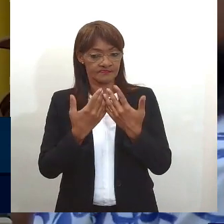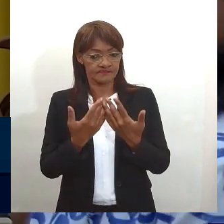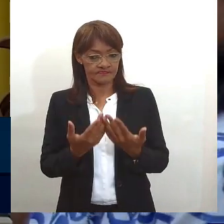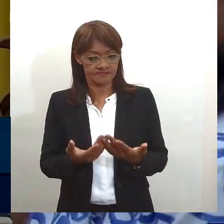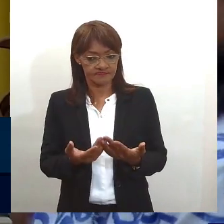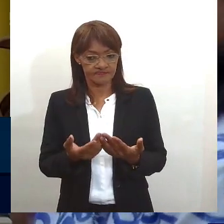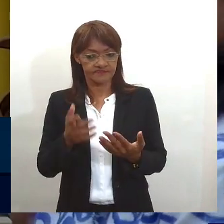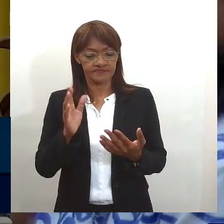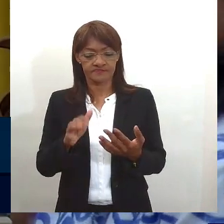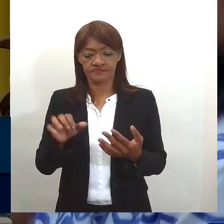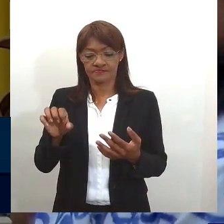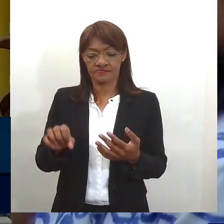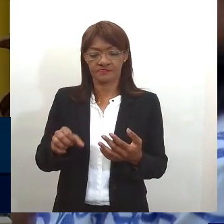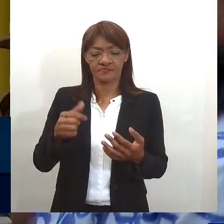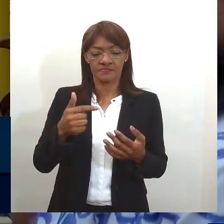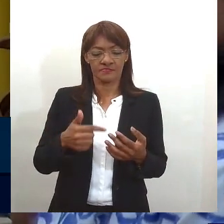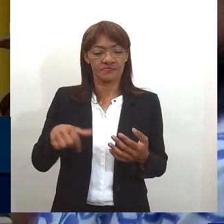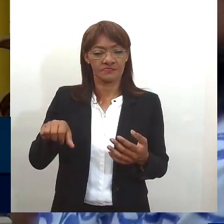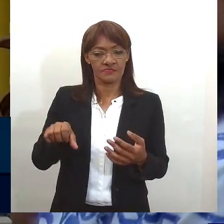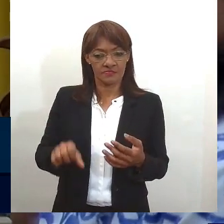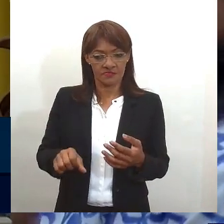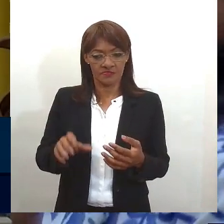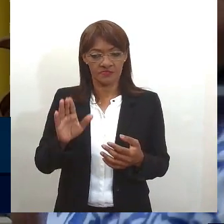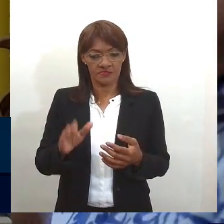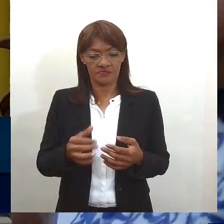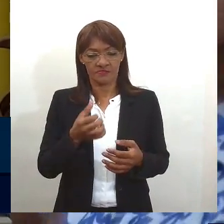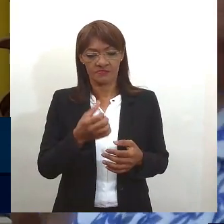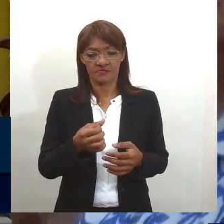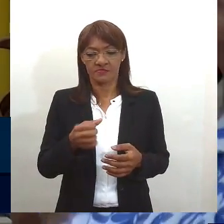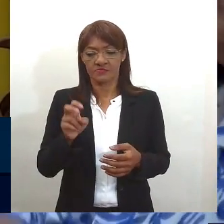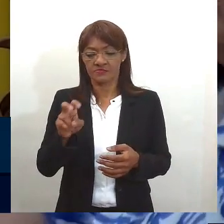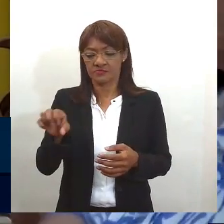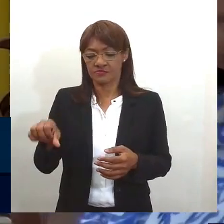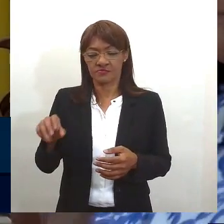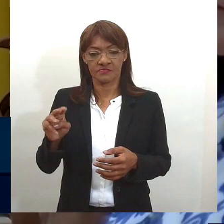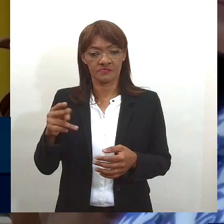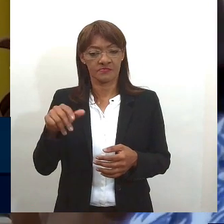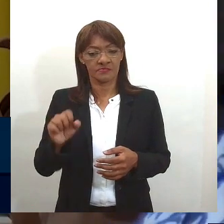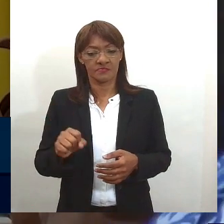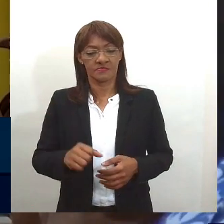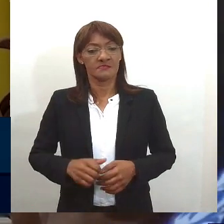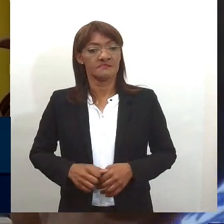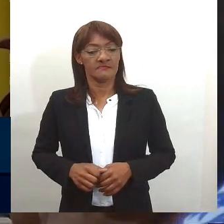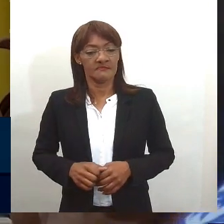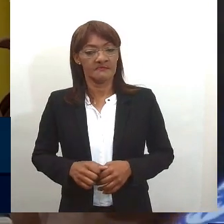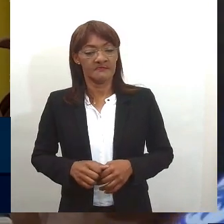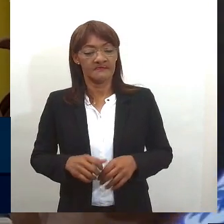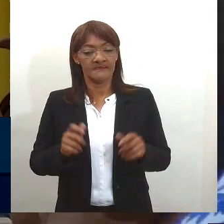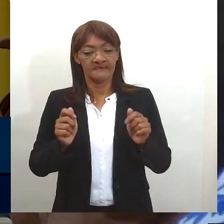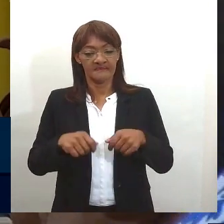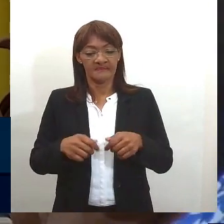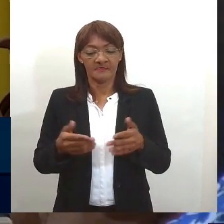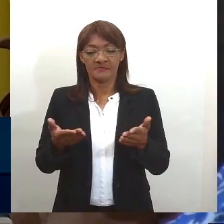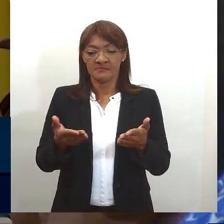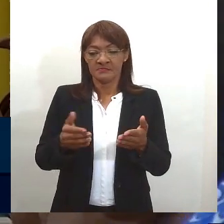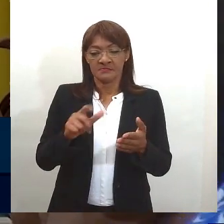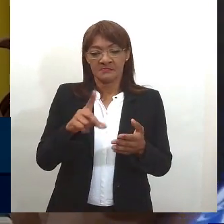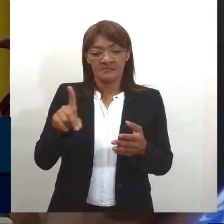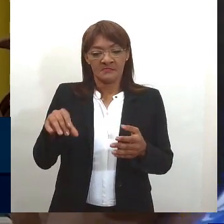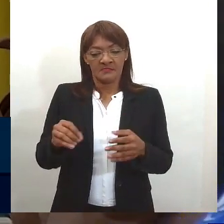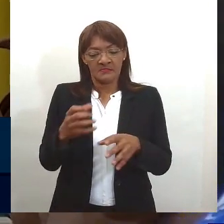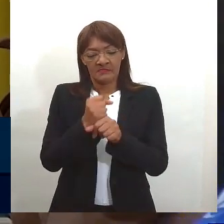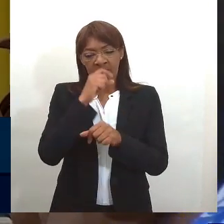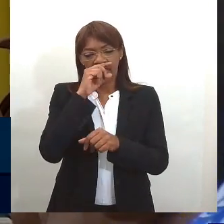linha 659 milhões. A previsão para a LDO de 2023 era 30 milhões, então a gente passou bastante a